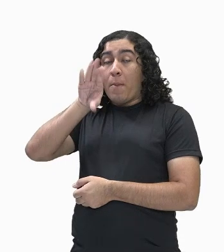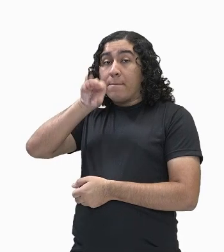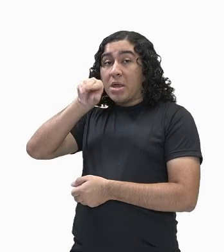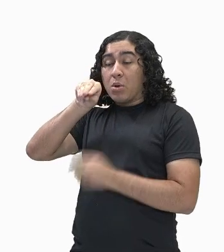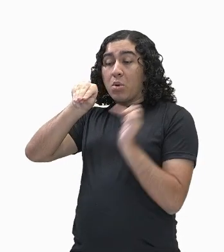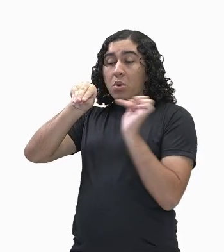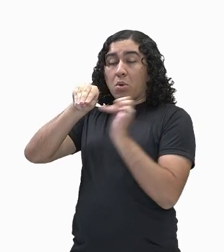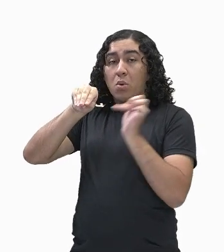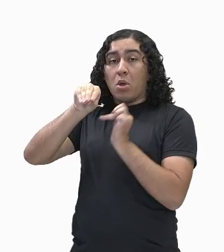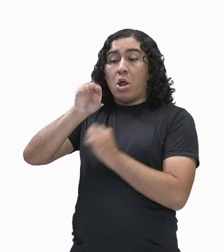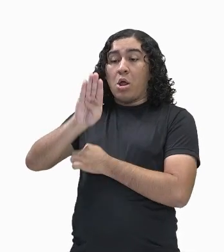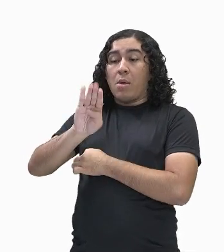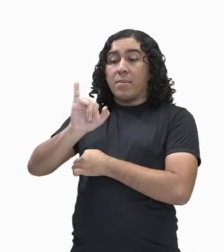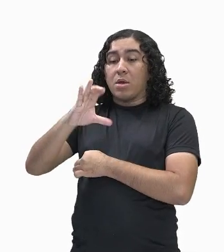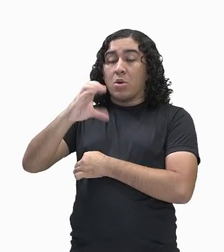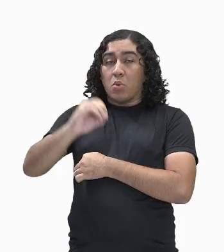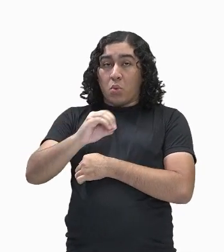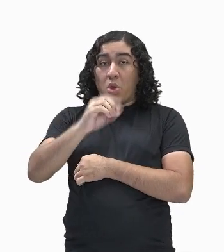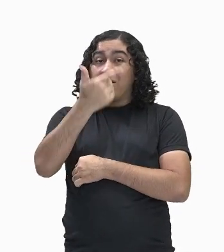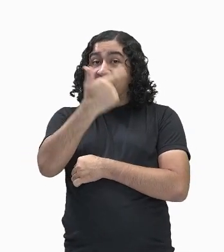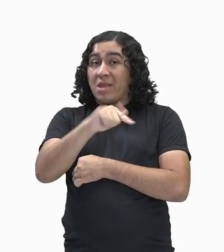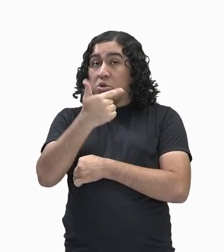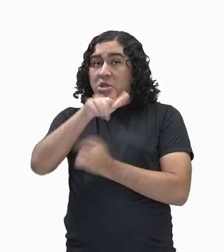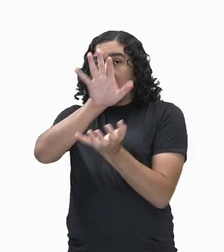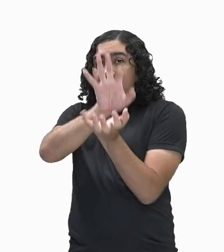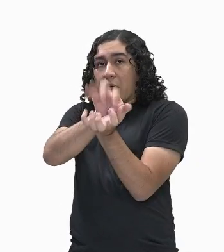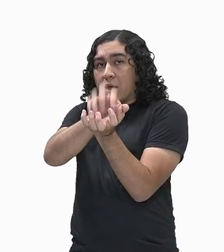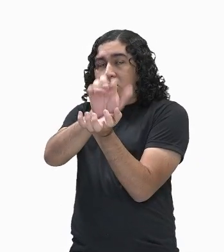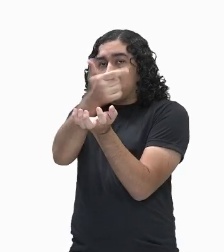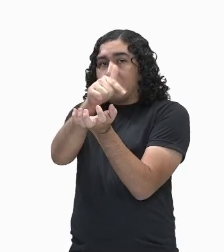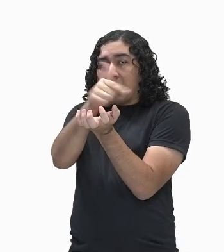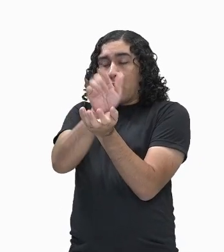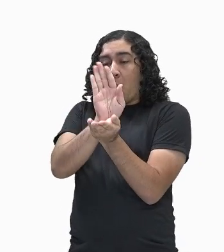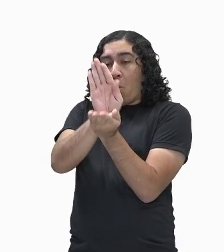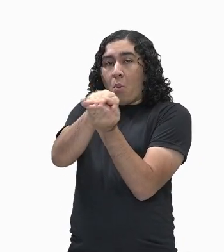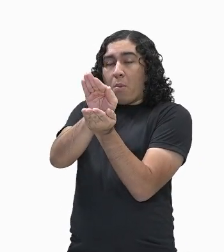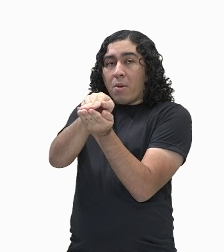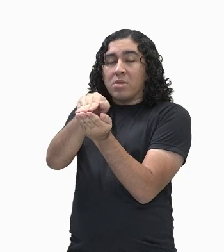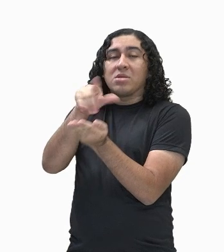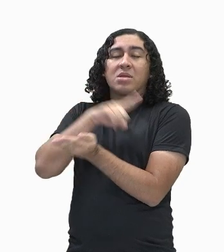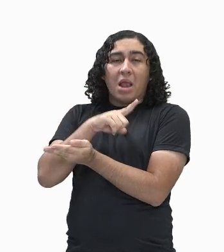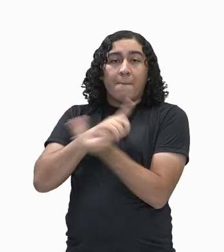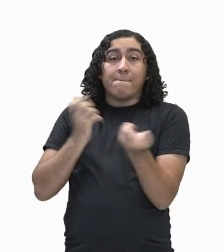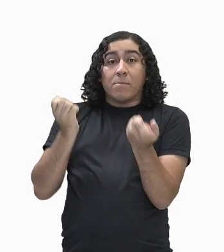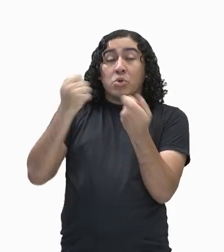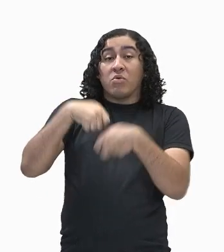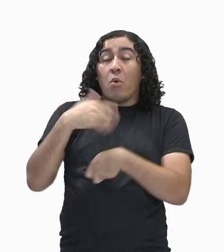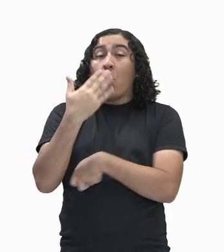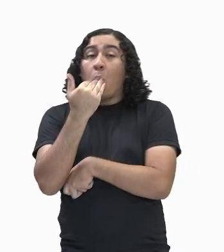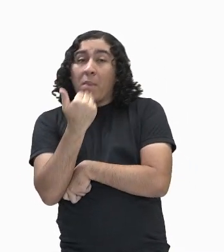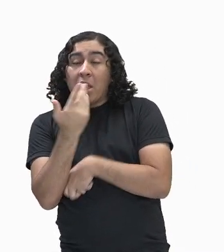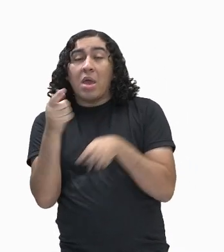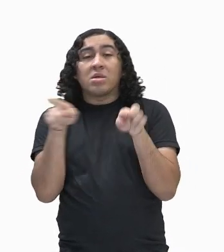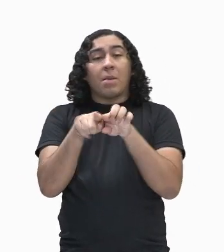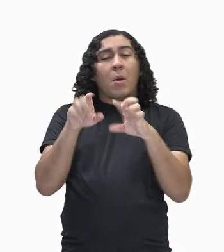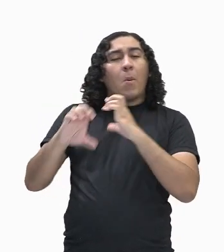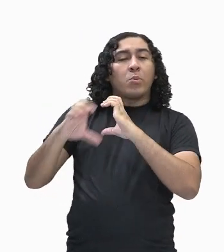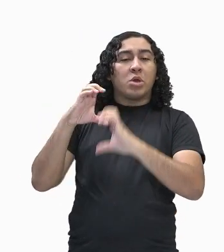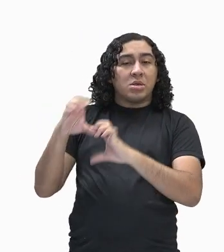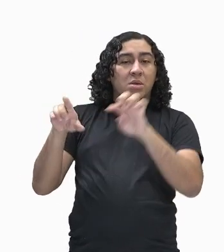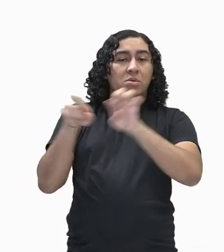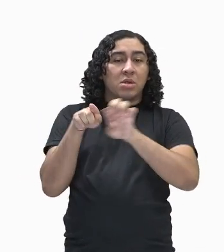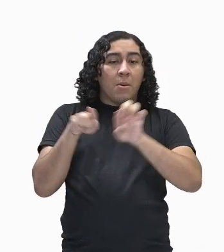córnea, sem dentes, com funções variadas, funções de alimentação, de comunicação, de construção de